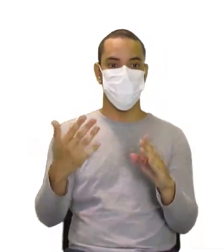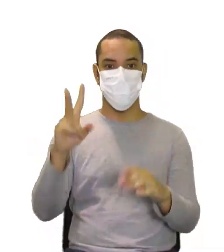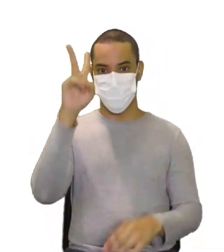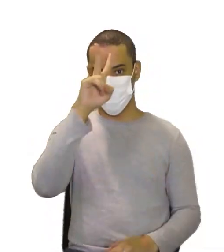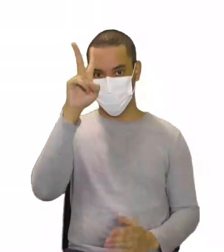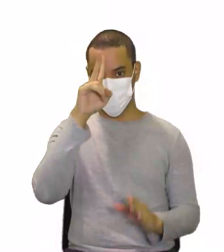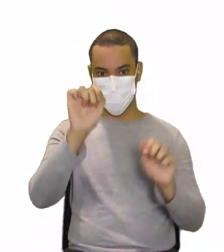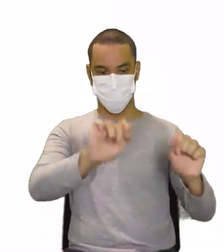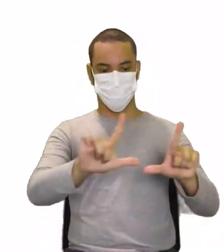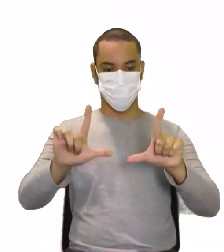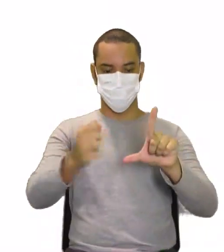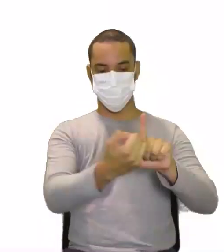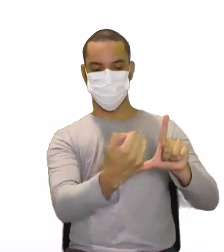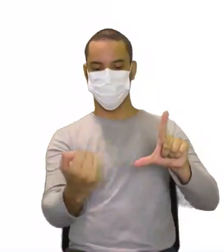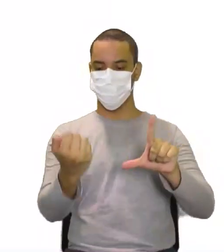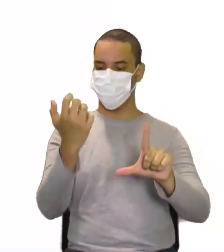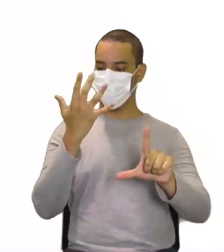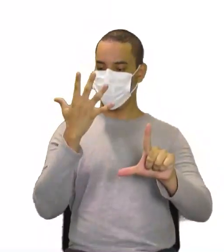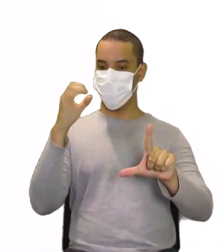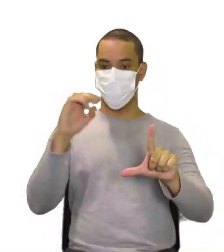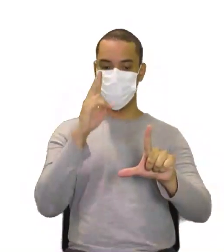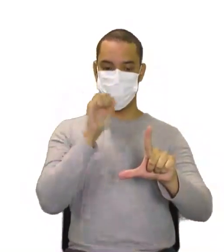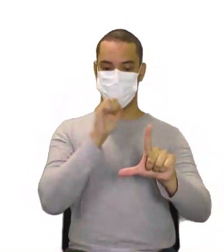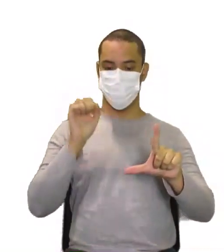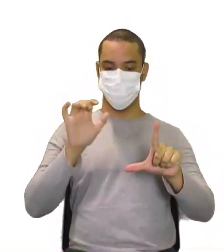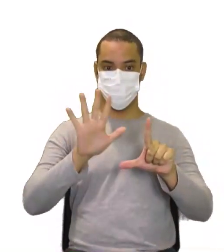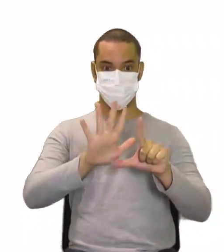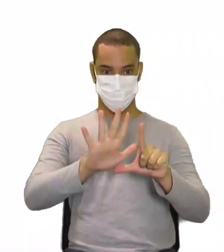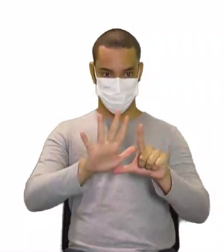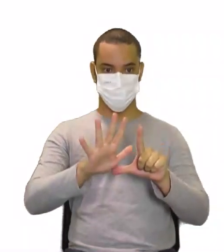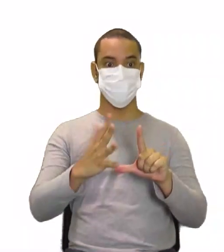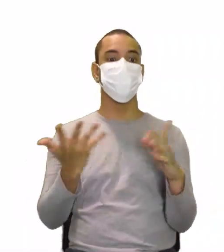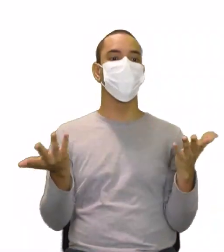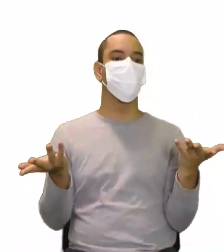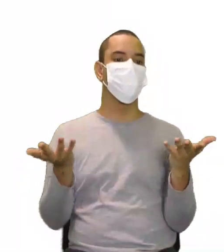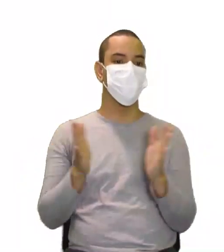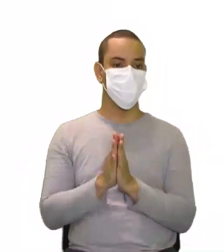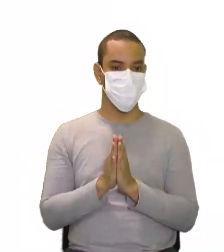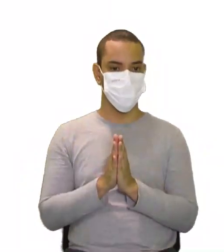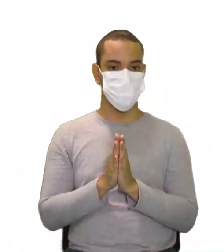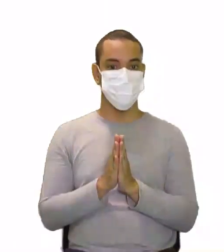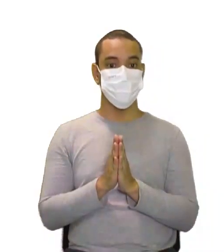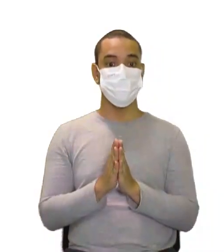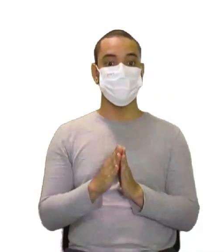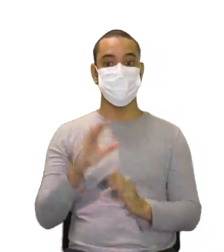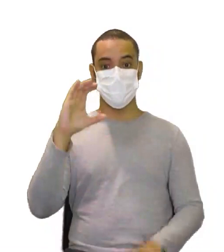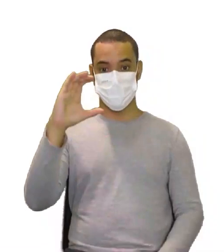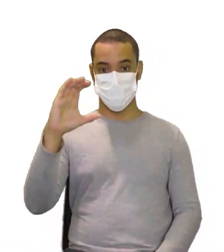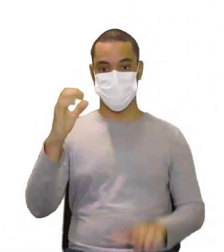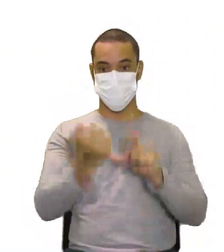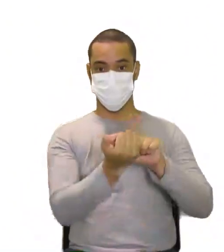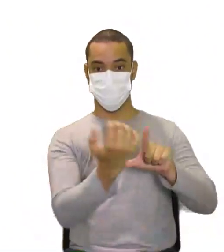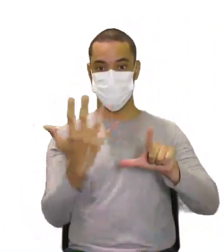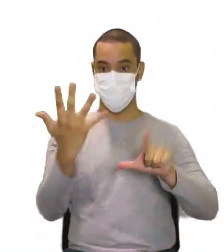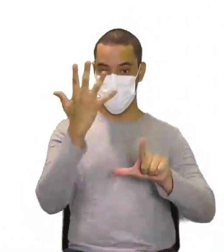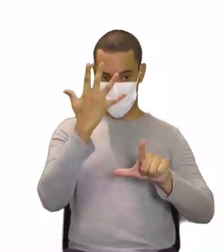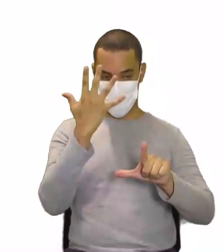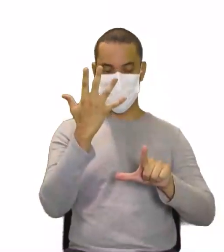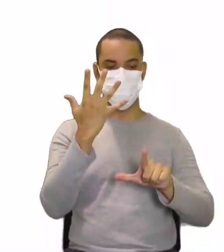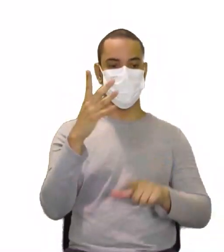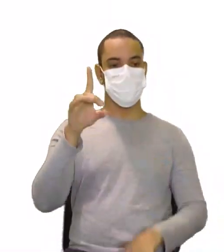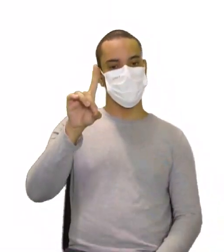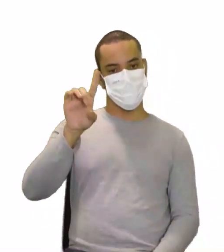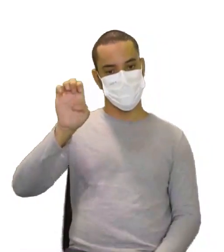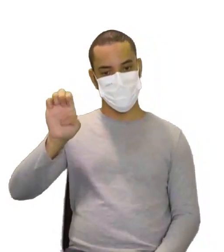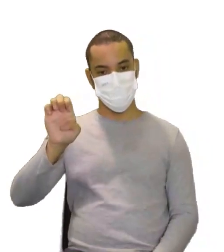né? Orientado entrando como se fosse entrando na TV. A letra C saindo e a letra D e E